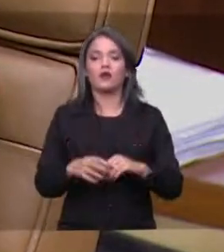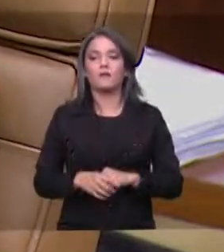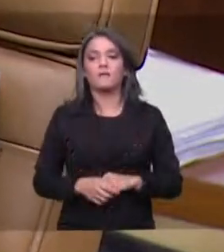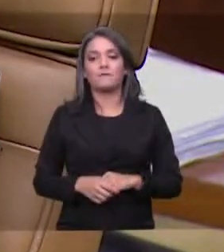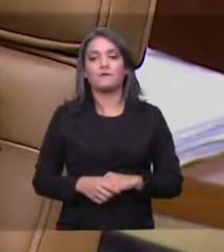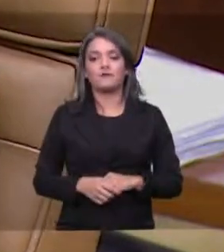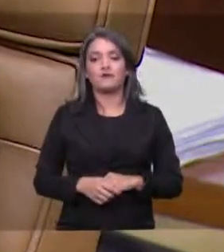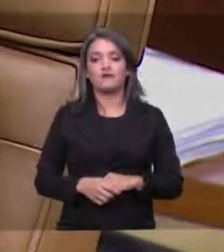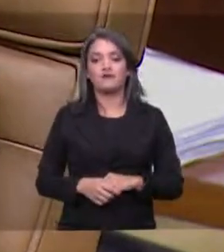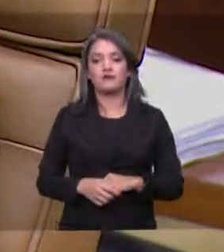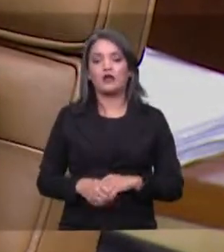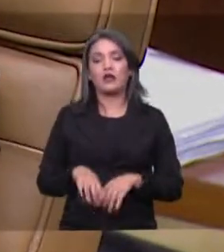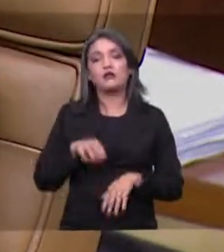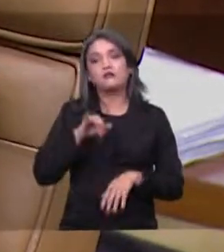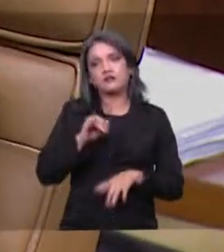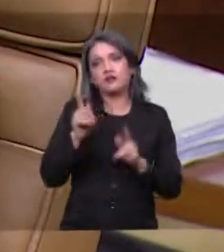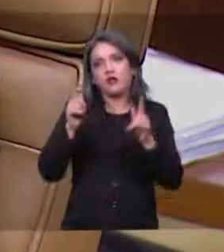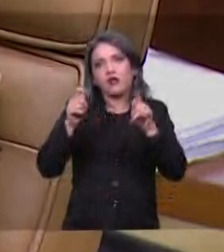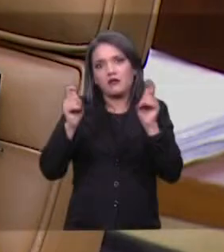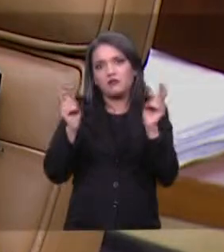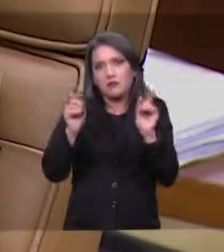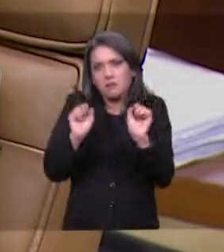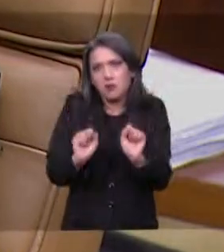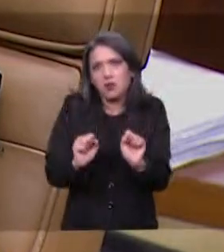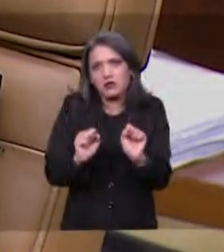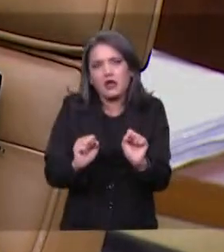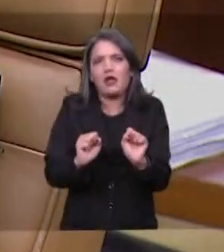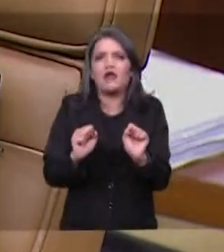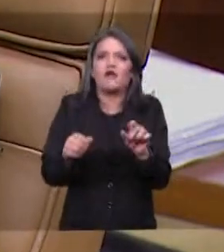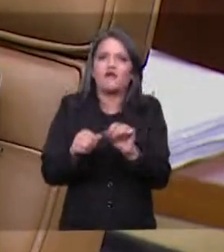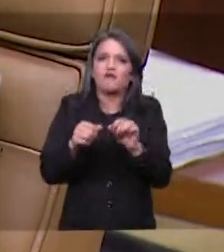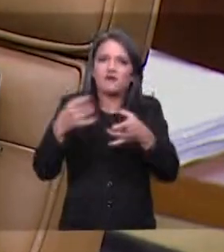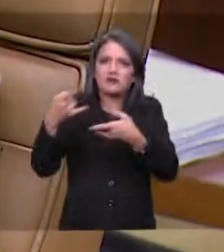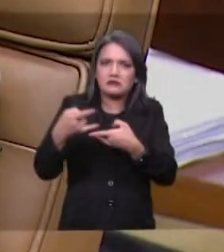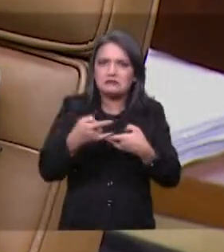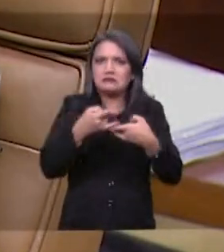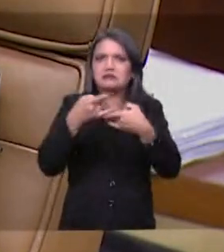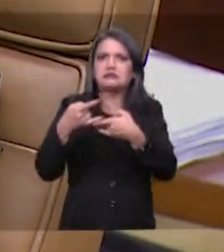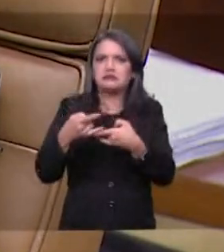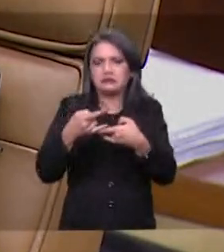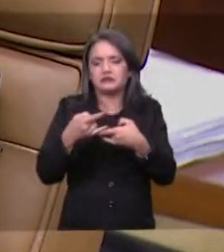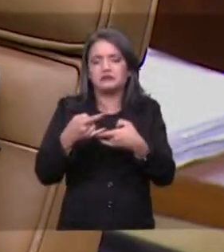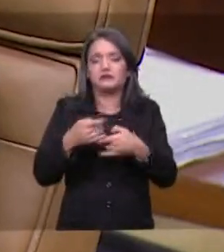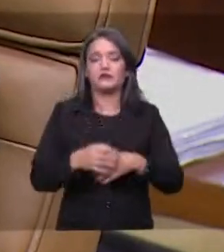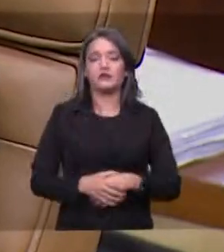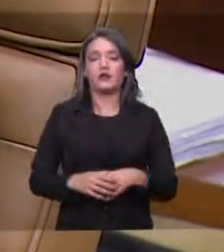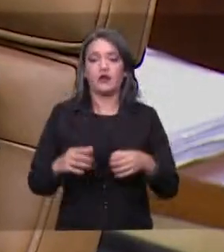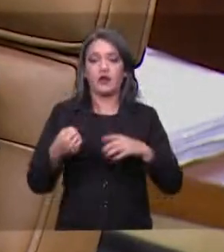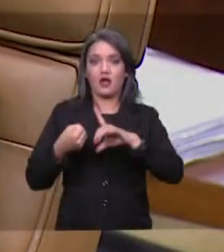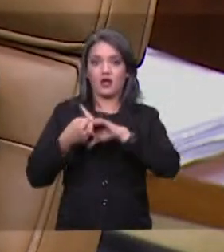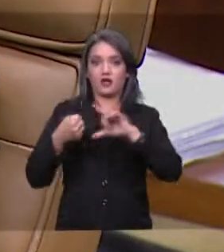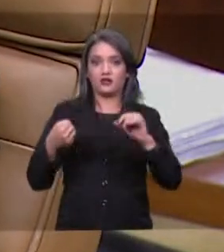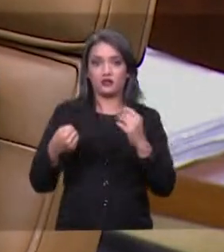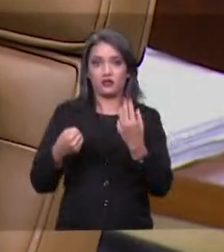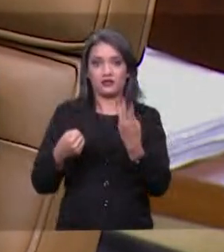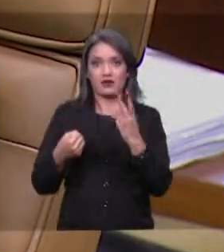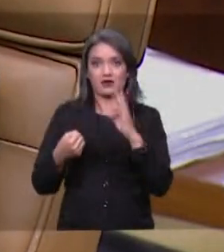for viável, da videoconferência. Artigo 3B, parágrafo 2º,